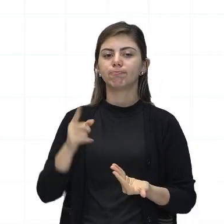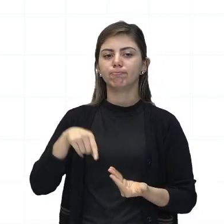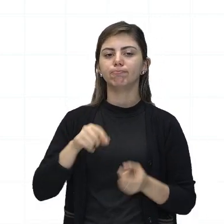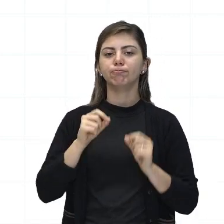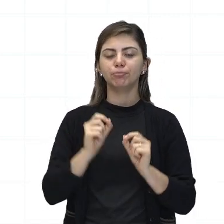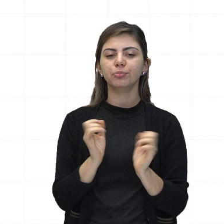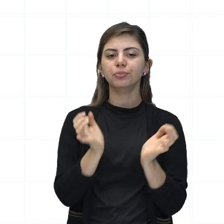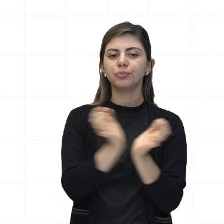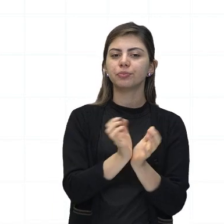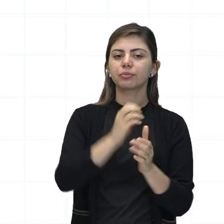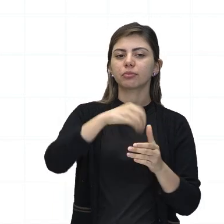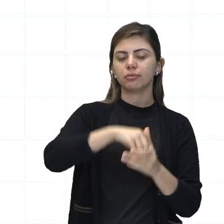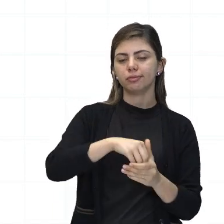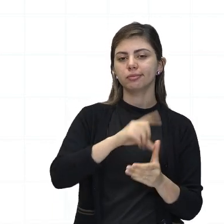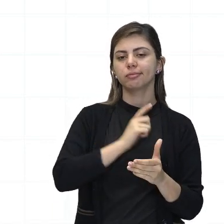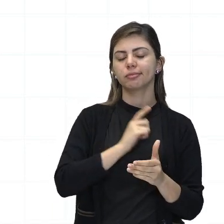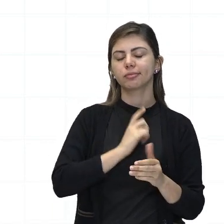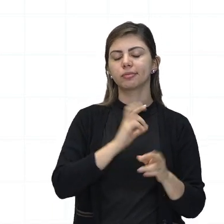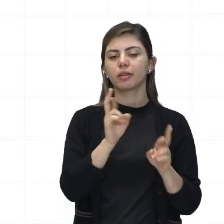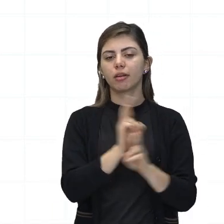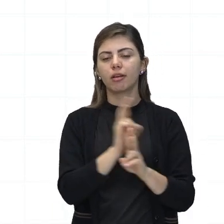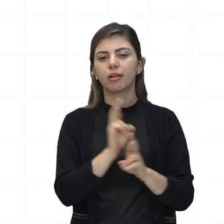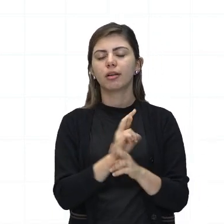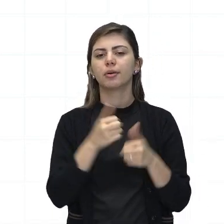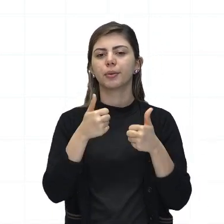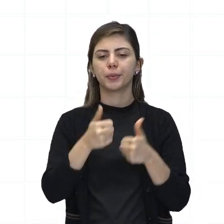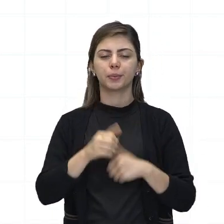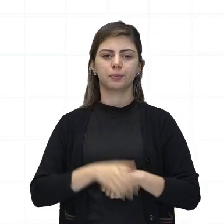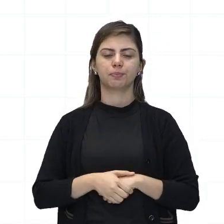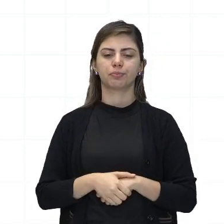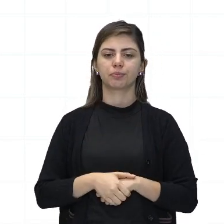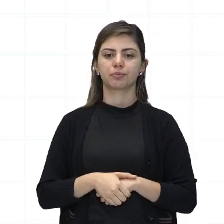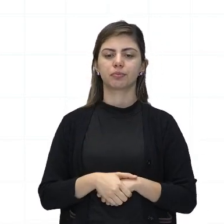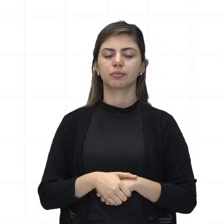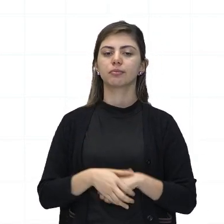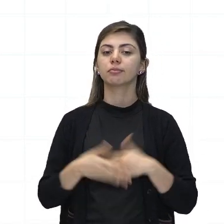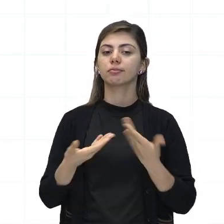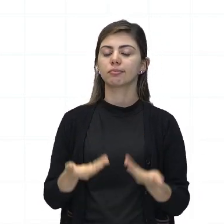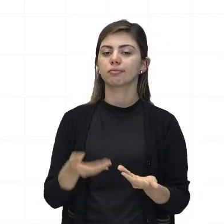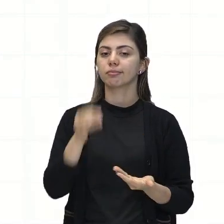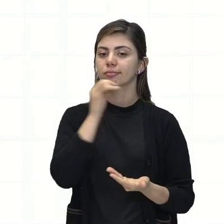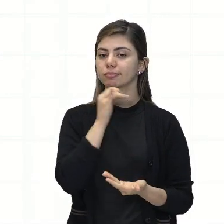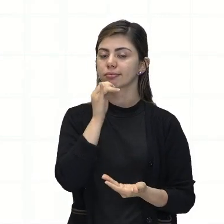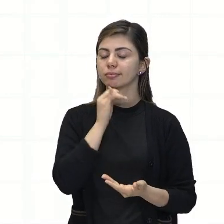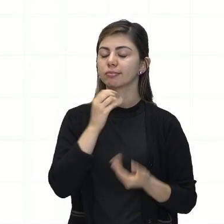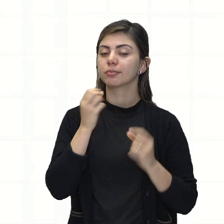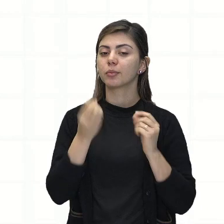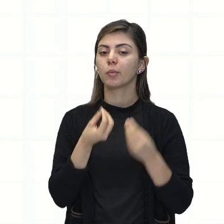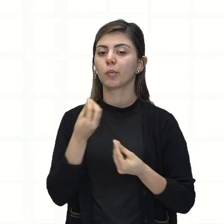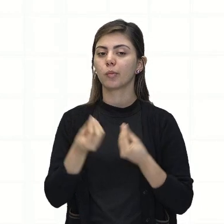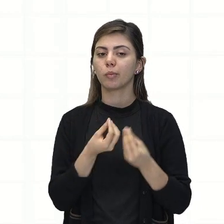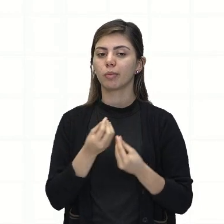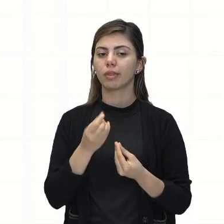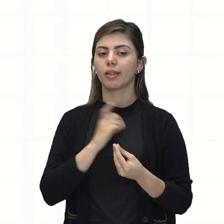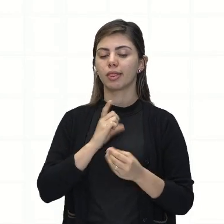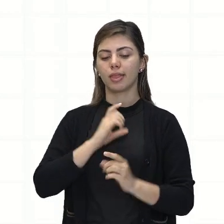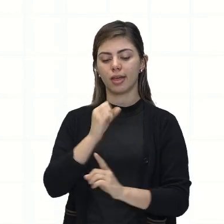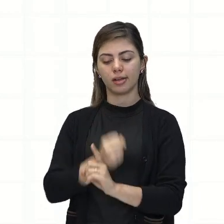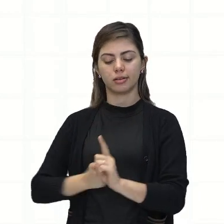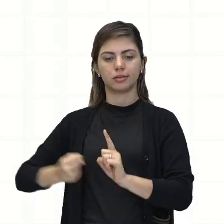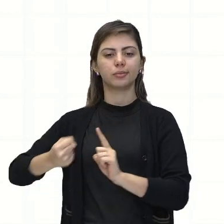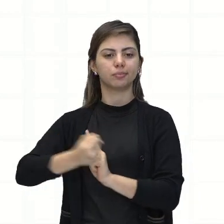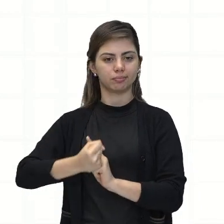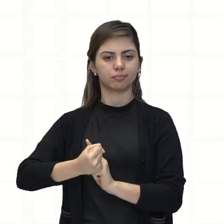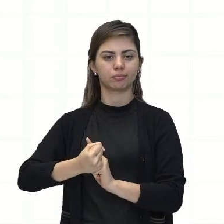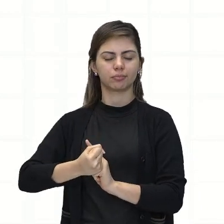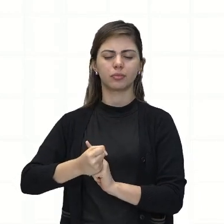intraespecíficas, certo? E um exemplo dessas relações é a sociedade.